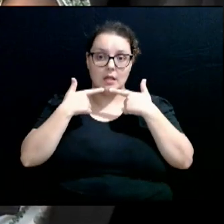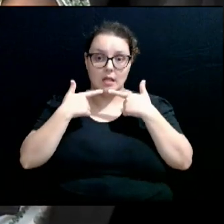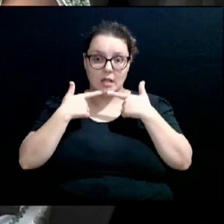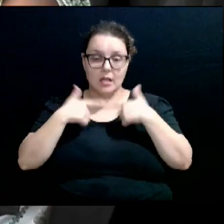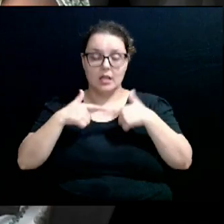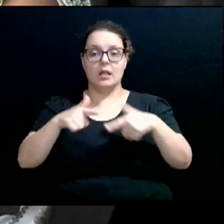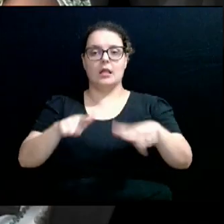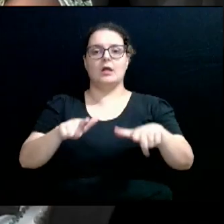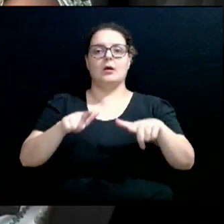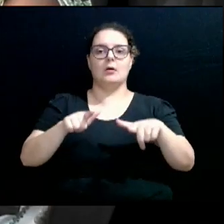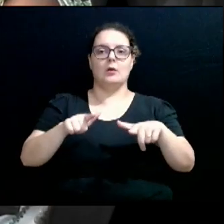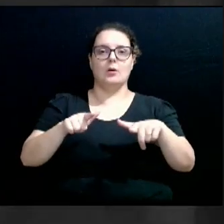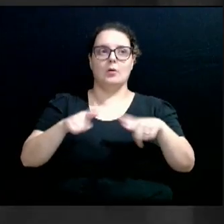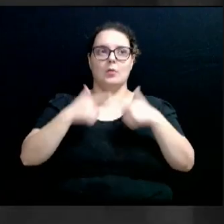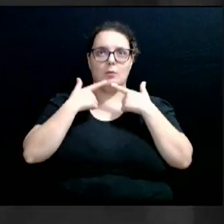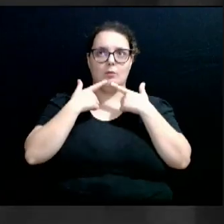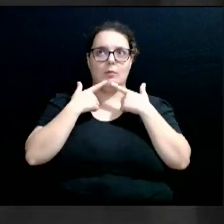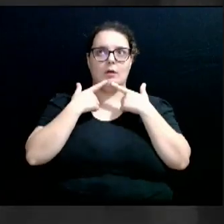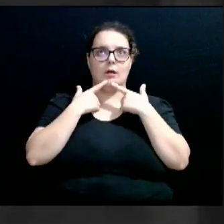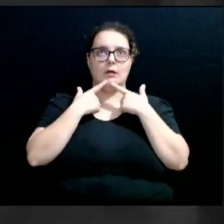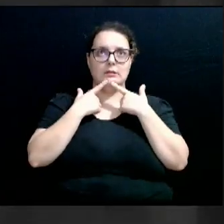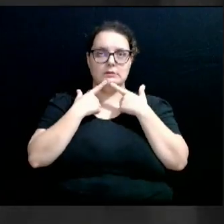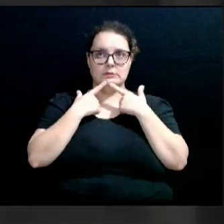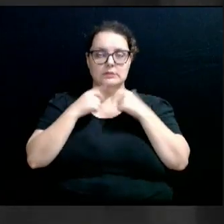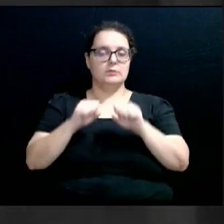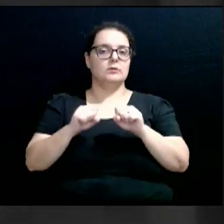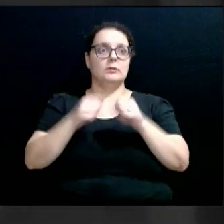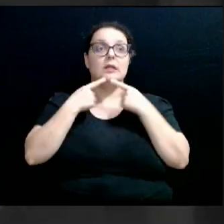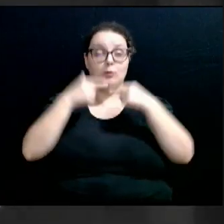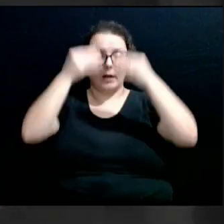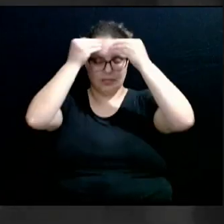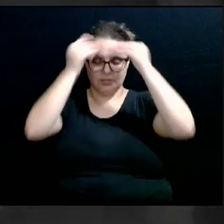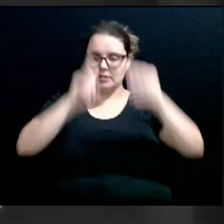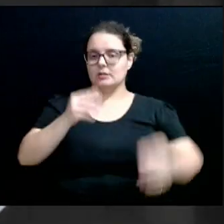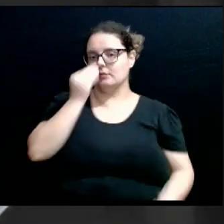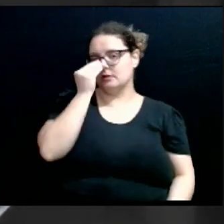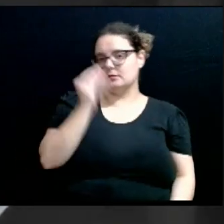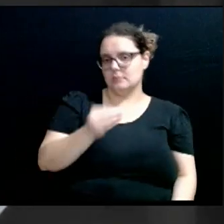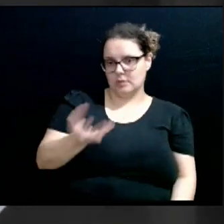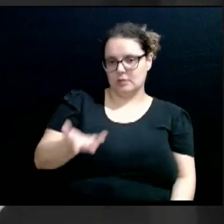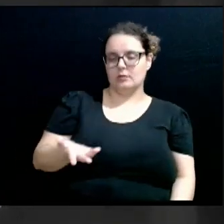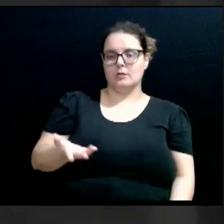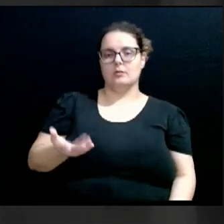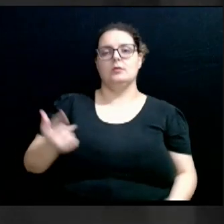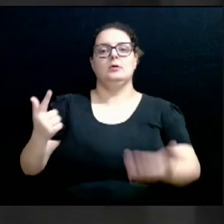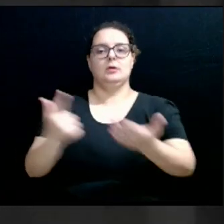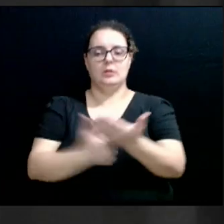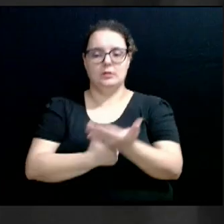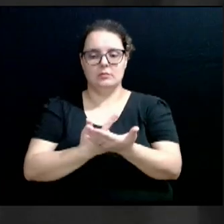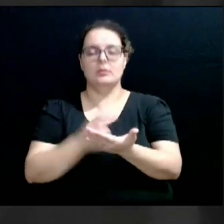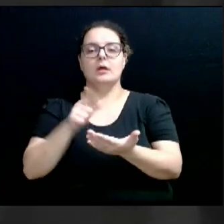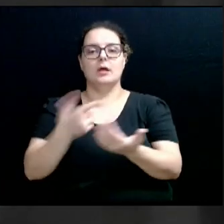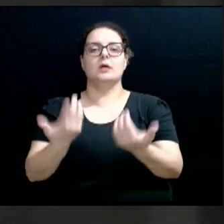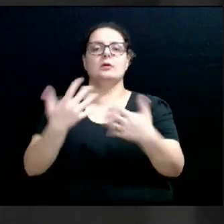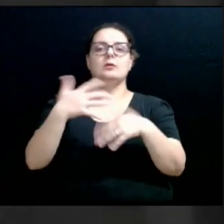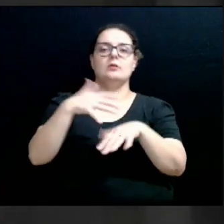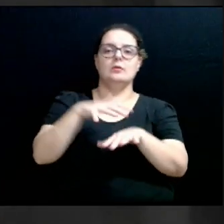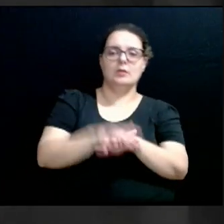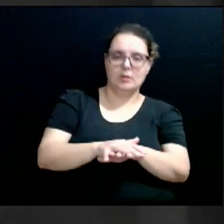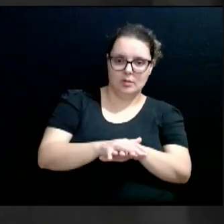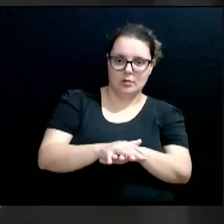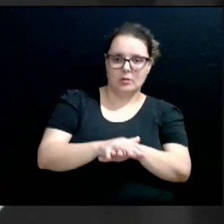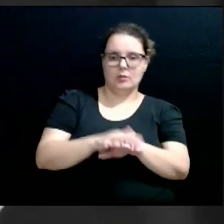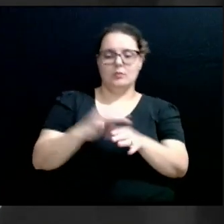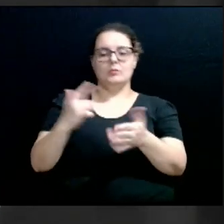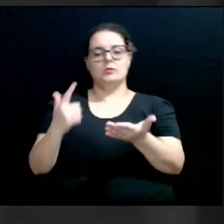é discriminatória, né? Você pega um livro, ela é inclusiva. Você pega um livro